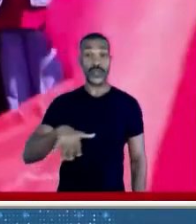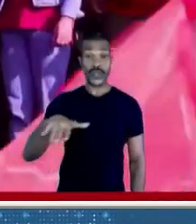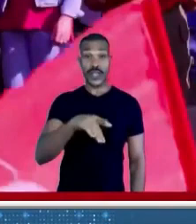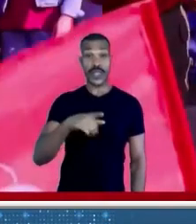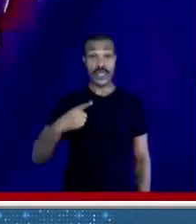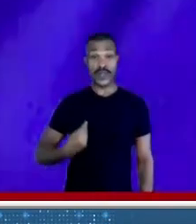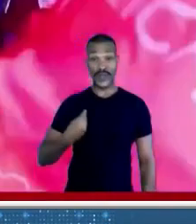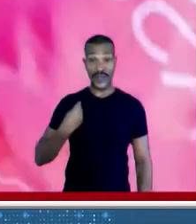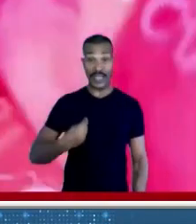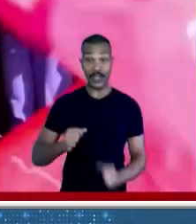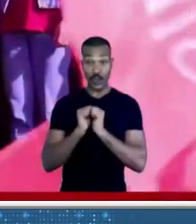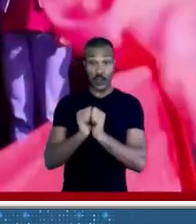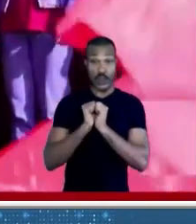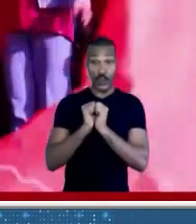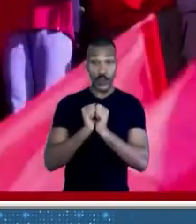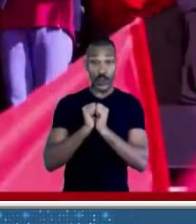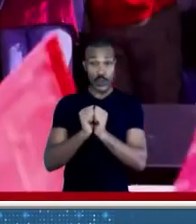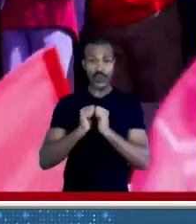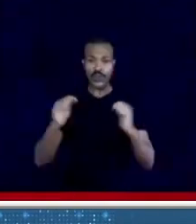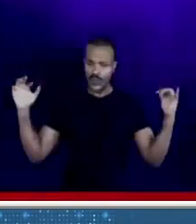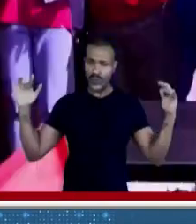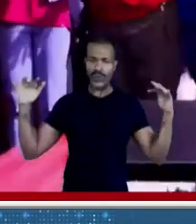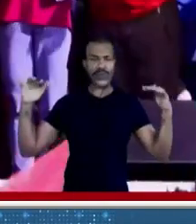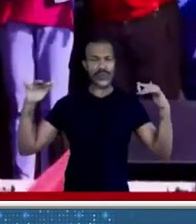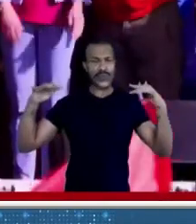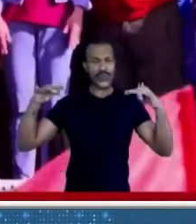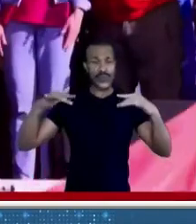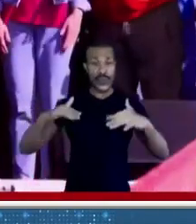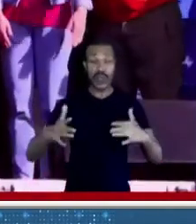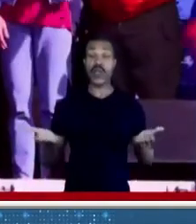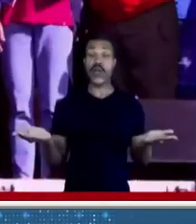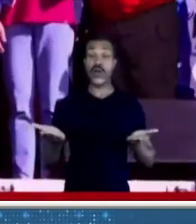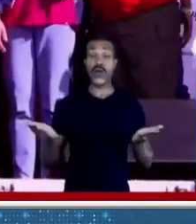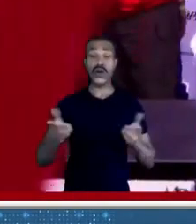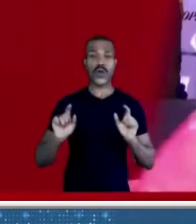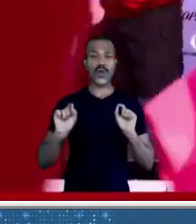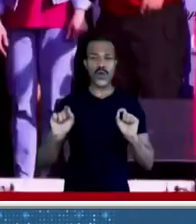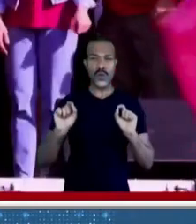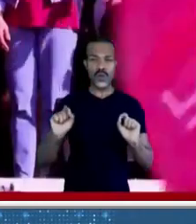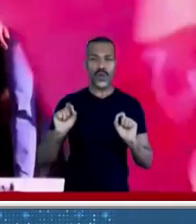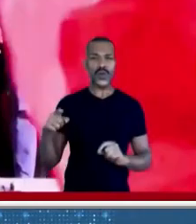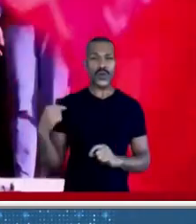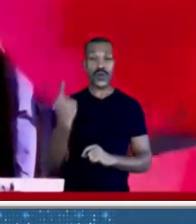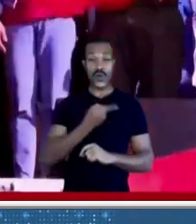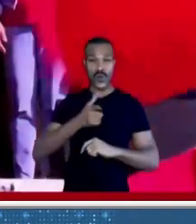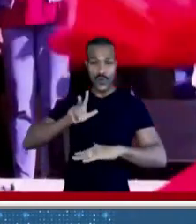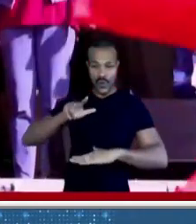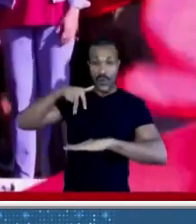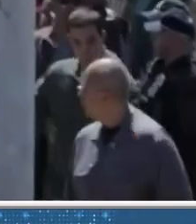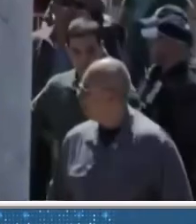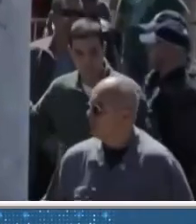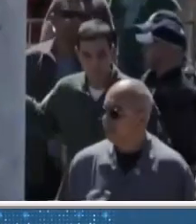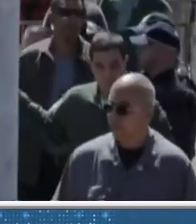propor coisas que tentarão, convencer o eleitor. Mas será necessário, com as campanhas agora que